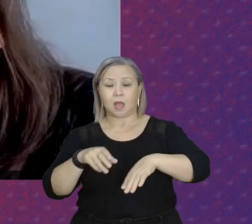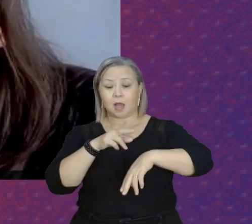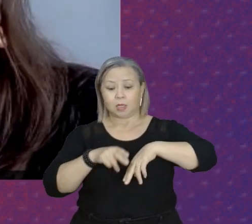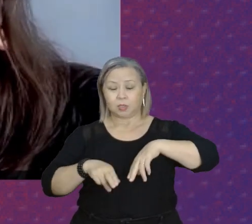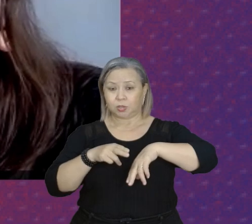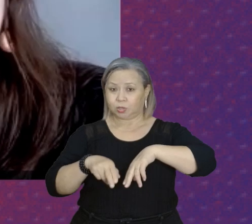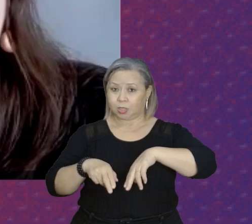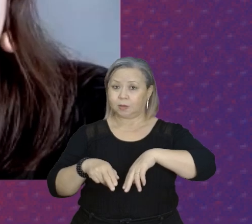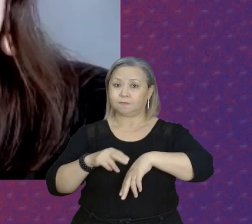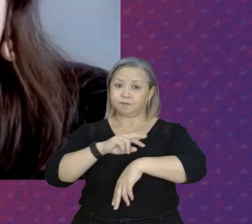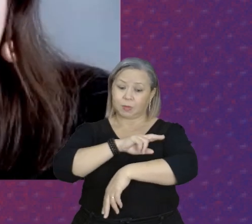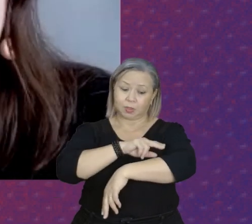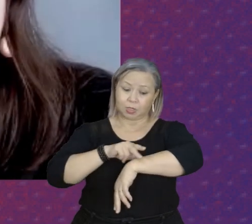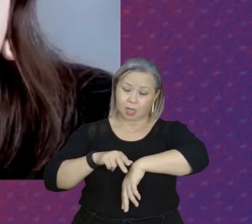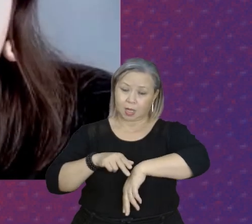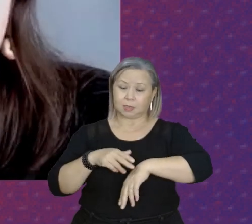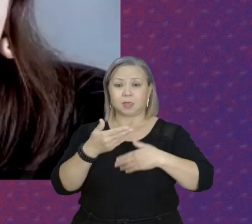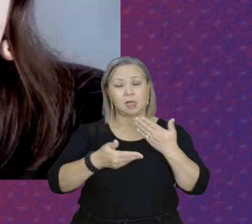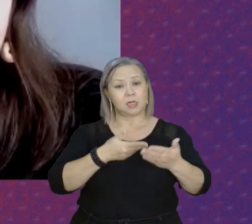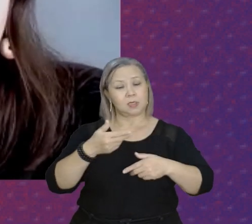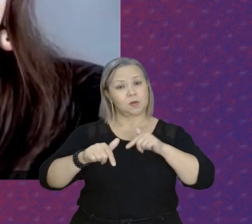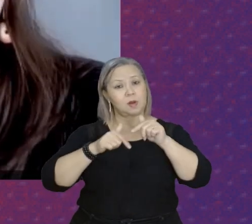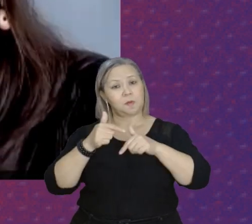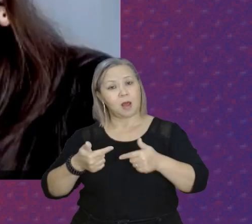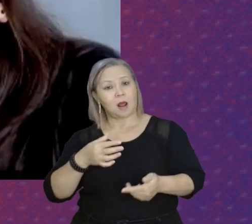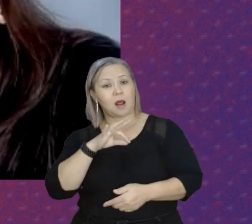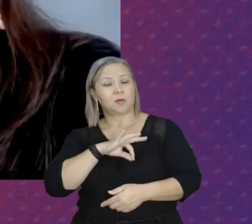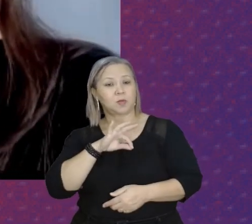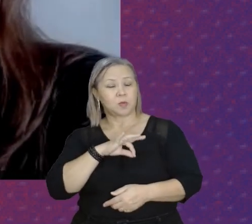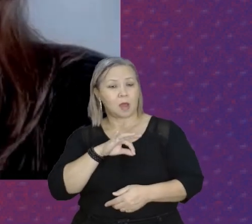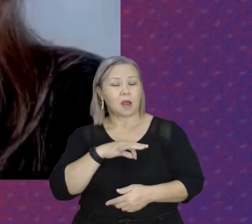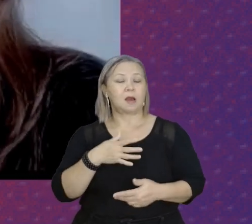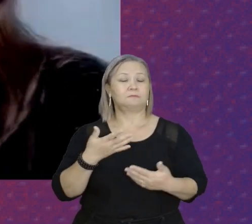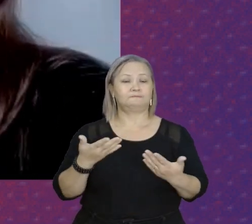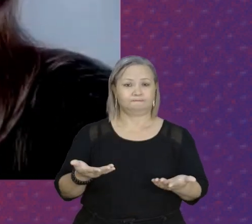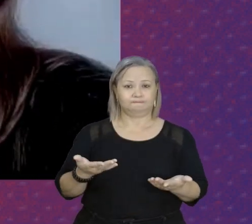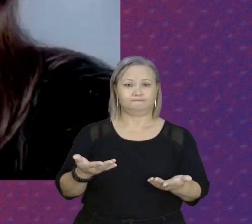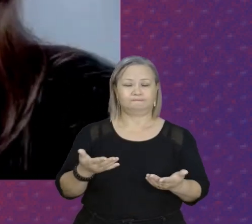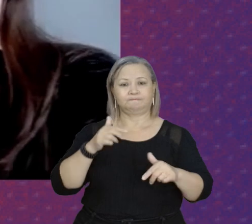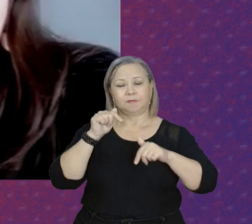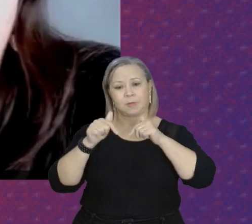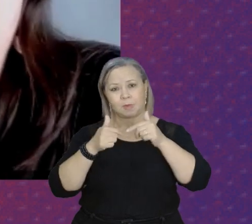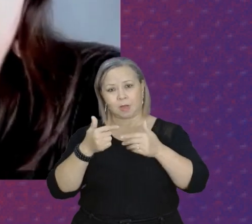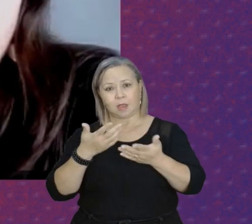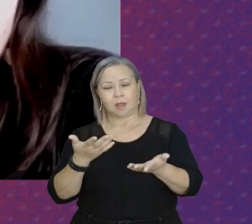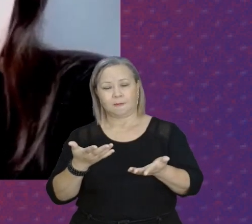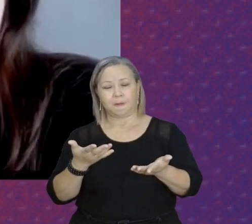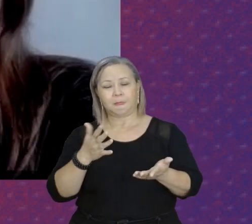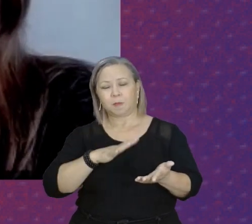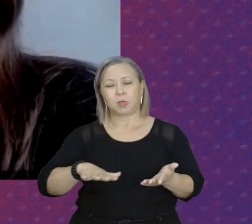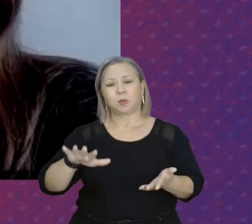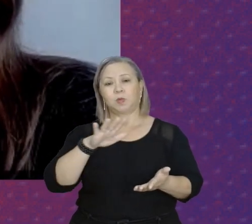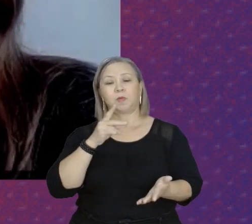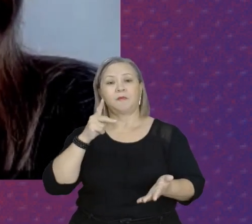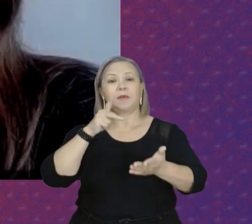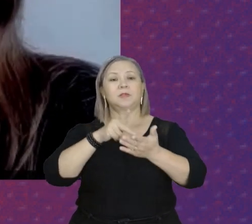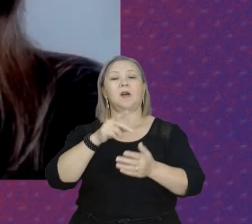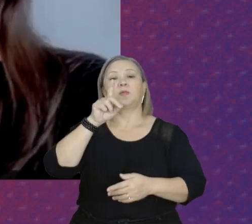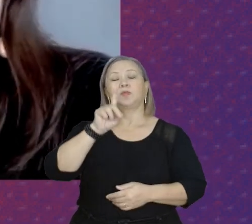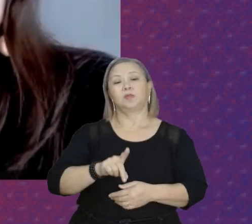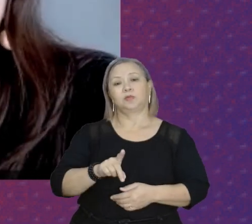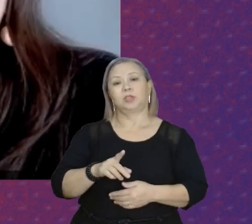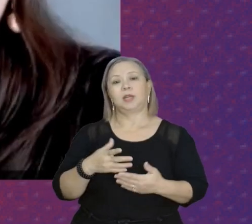geração de trabalho, emprego, renda, e também para efetivação dos